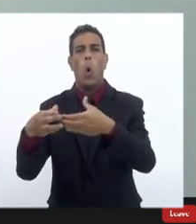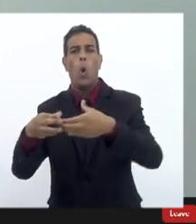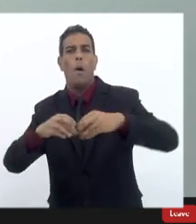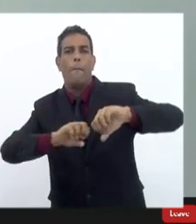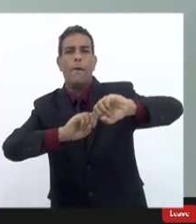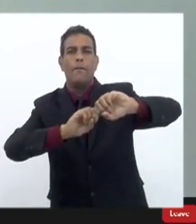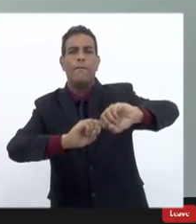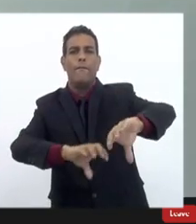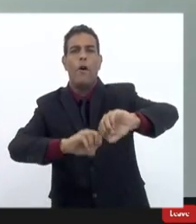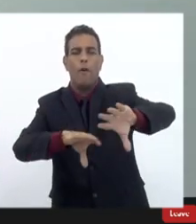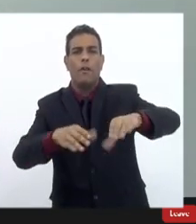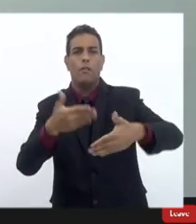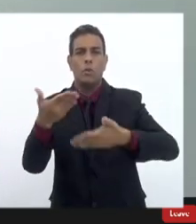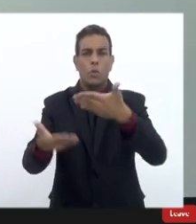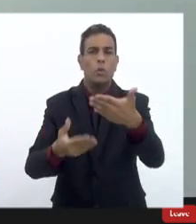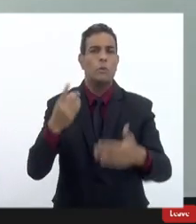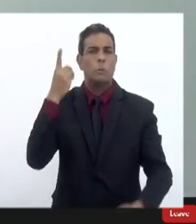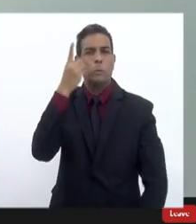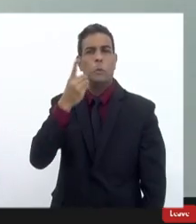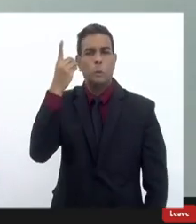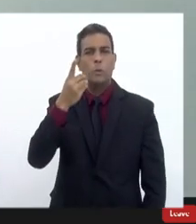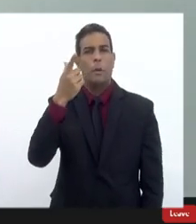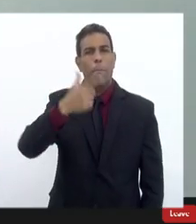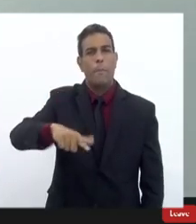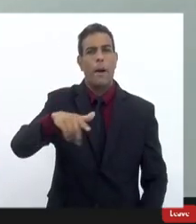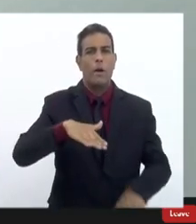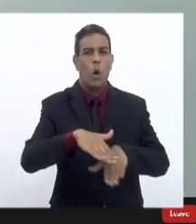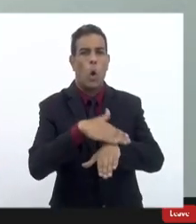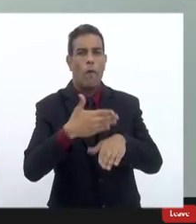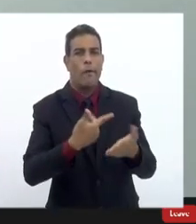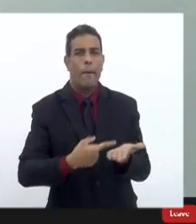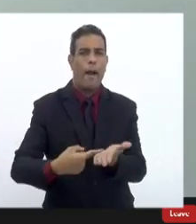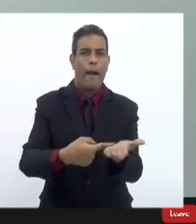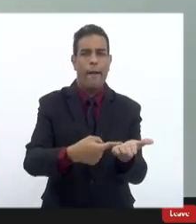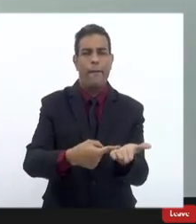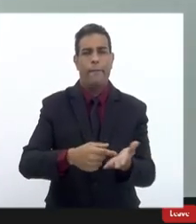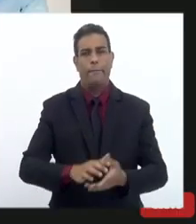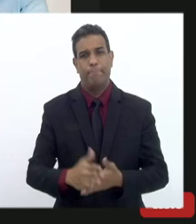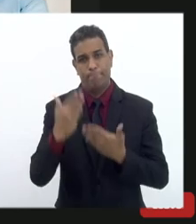de todos os parlamentares e da SEDUC para outras conversas. Obrigado.